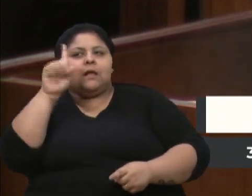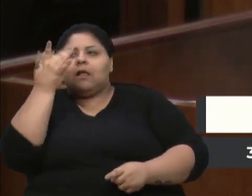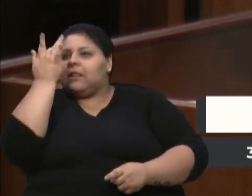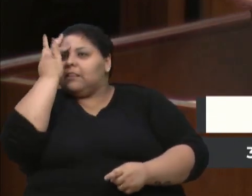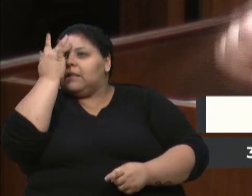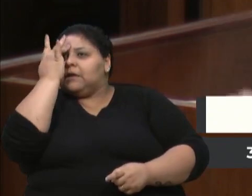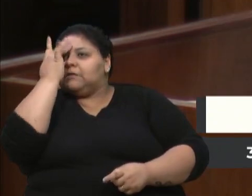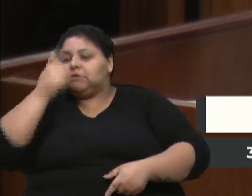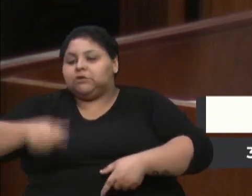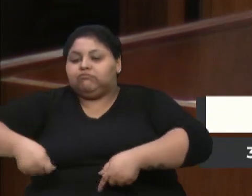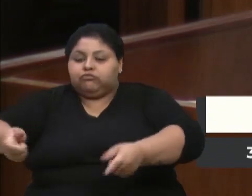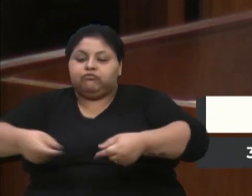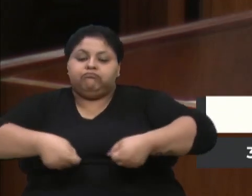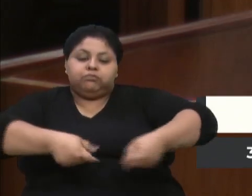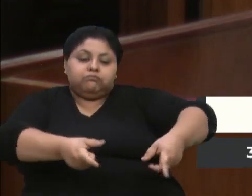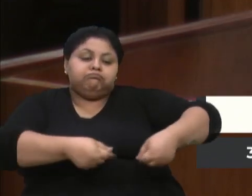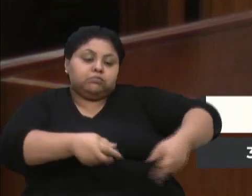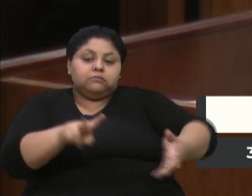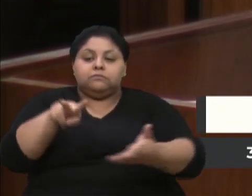Esbanjando dinheiro.